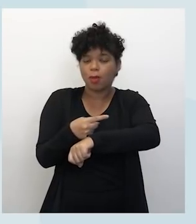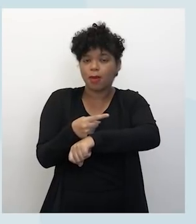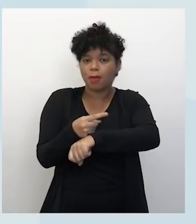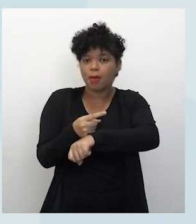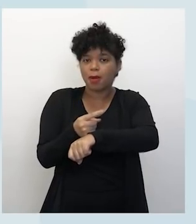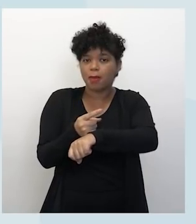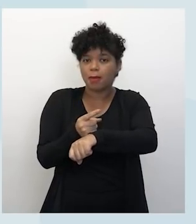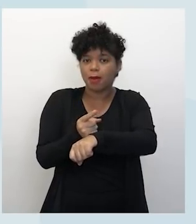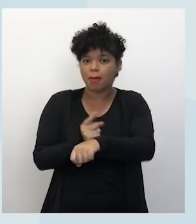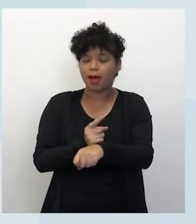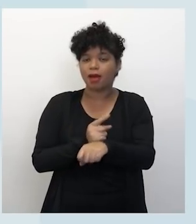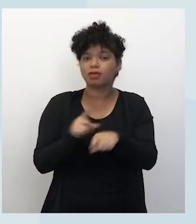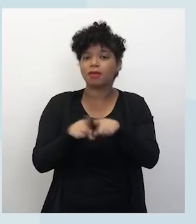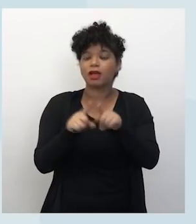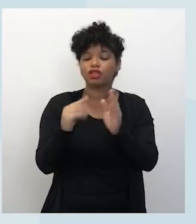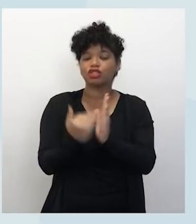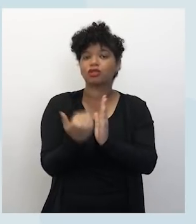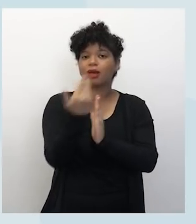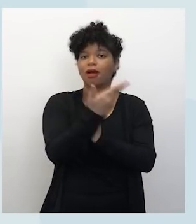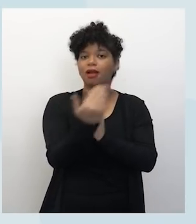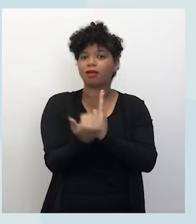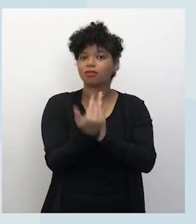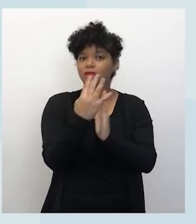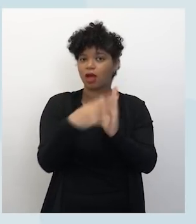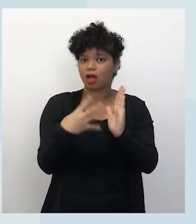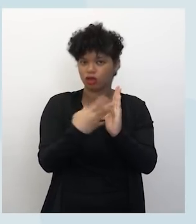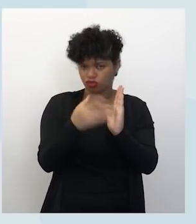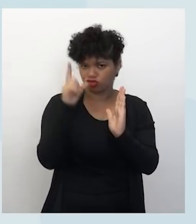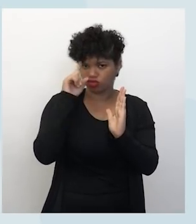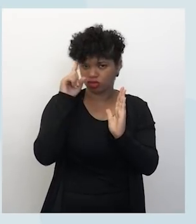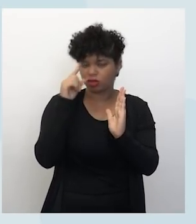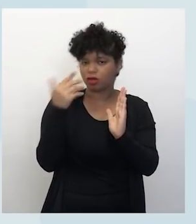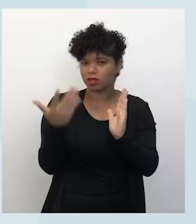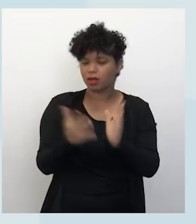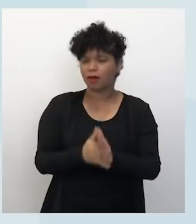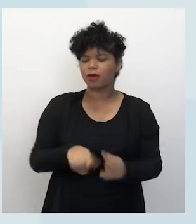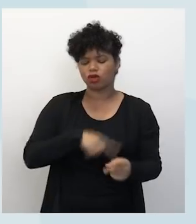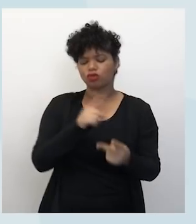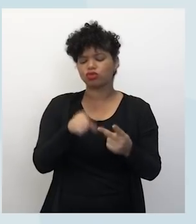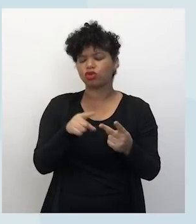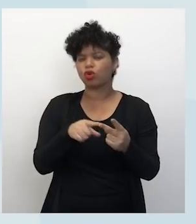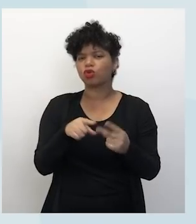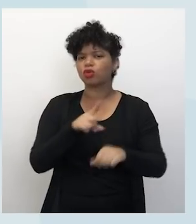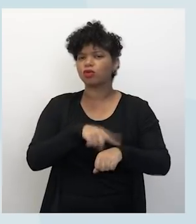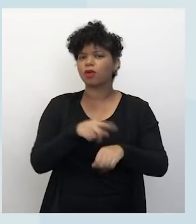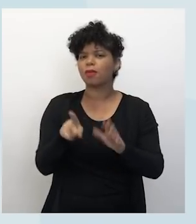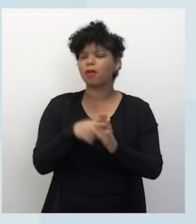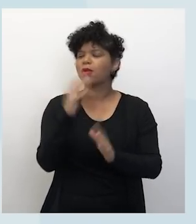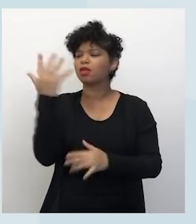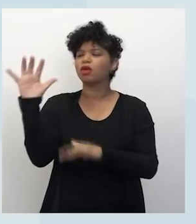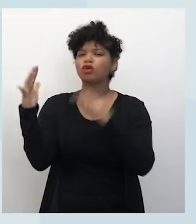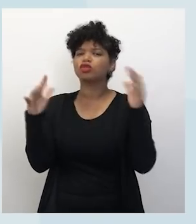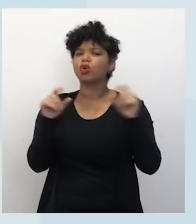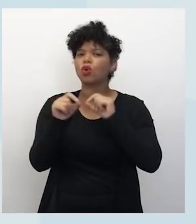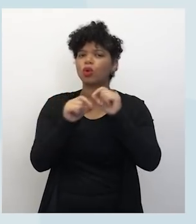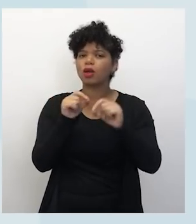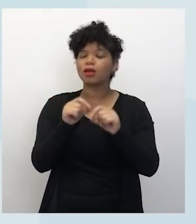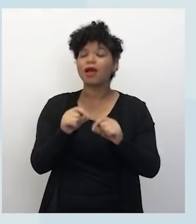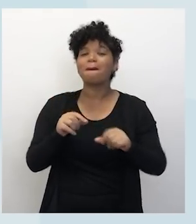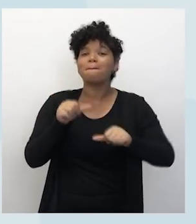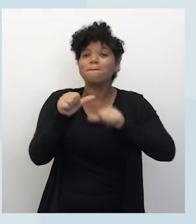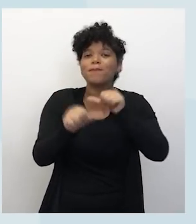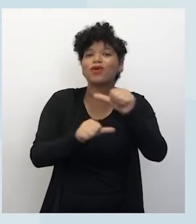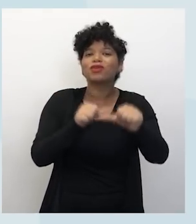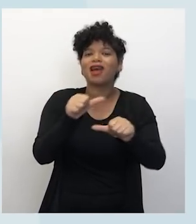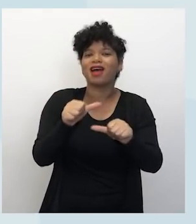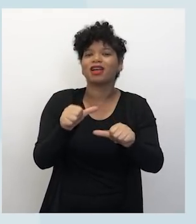e translação da Terra. E o tempo da natureza? É esse das estações do ano, do dia,